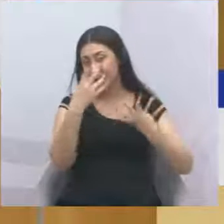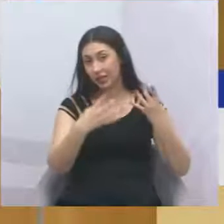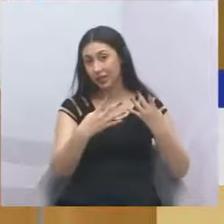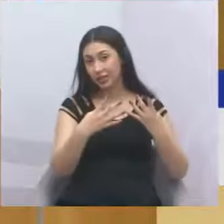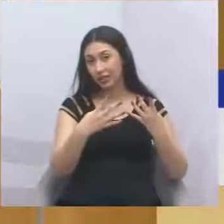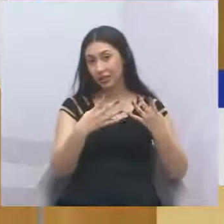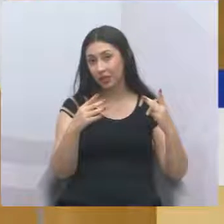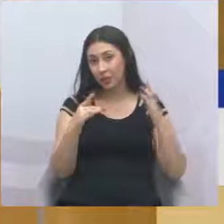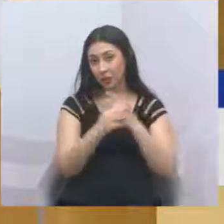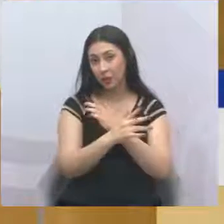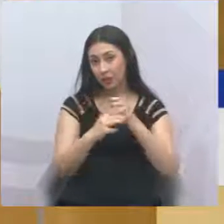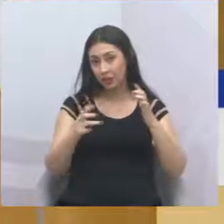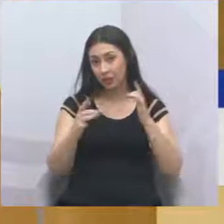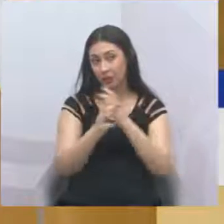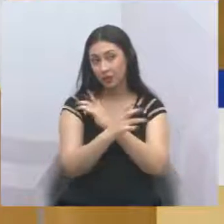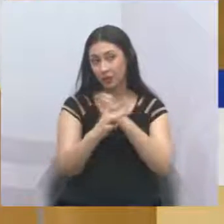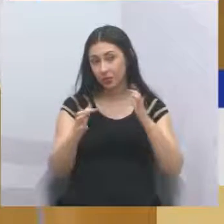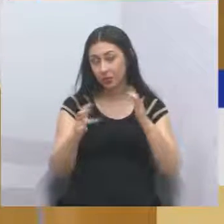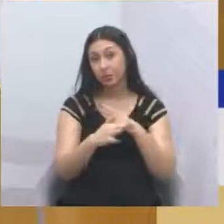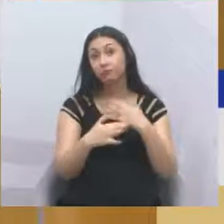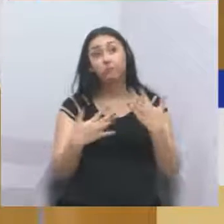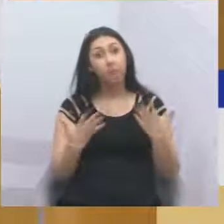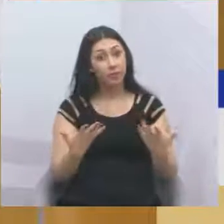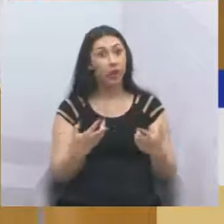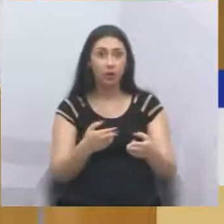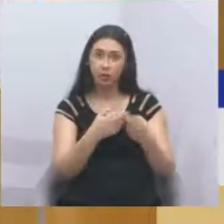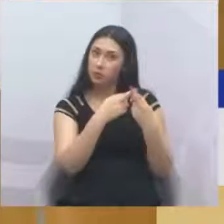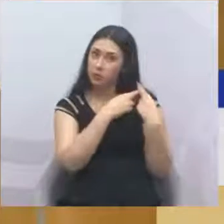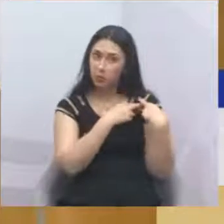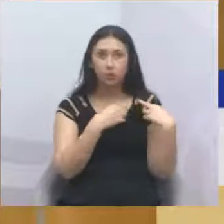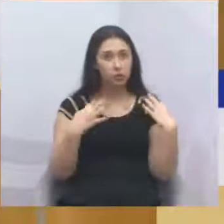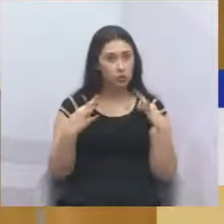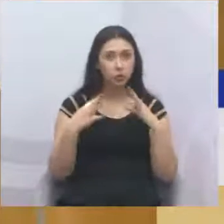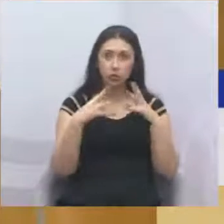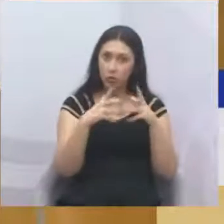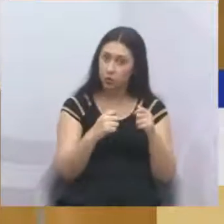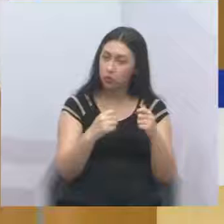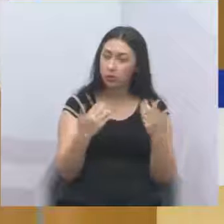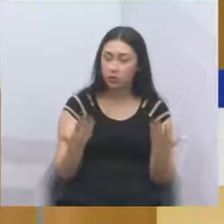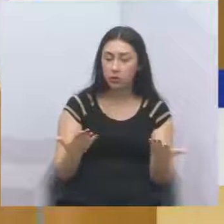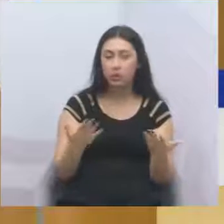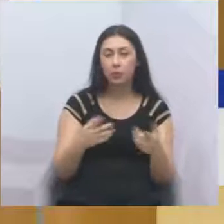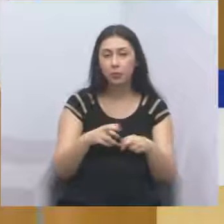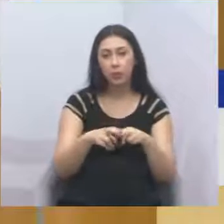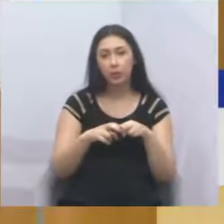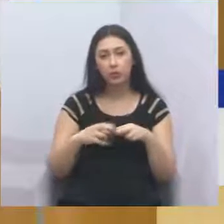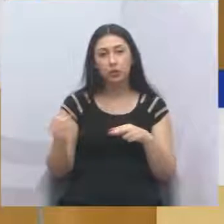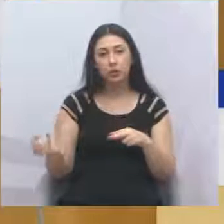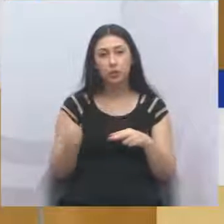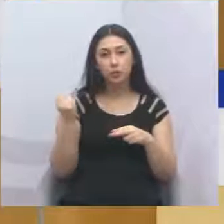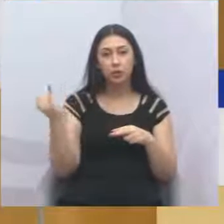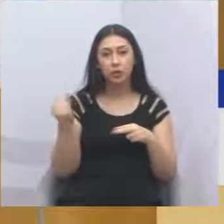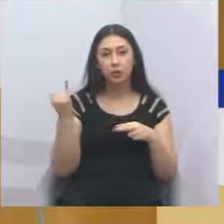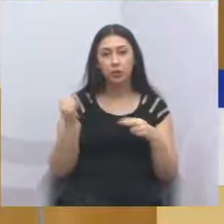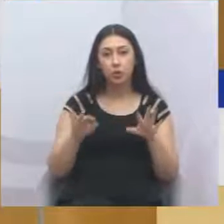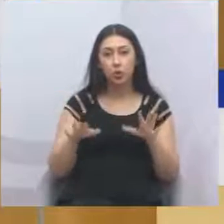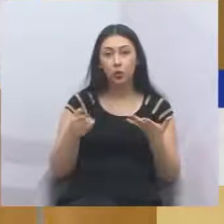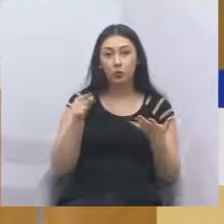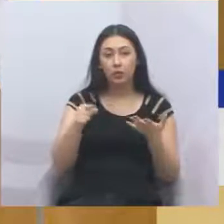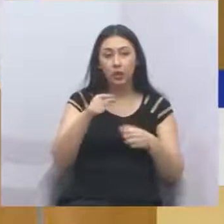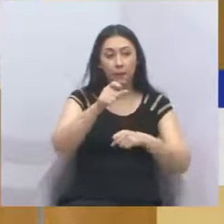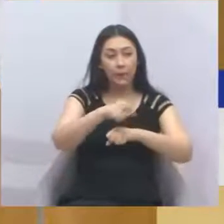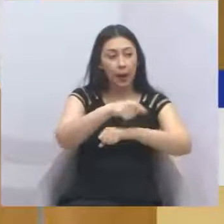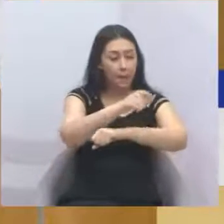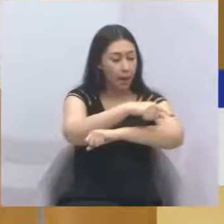a mobilidade urbana que diz respeito à coletividade. Então é fundamental que você, ao plantar uma árvore, que é